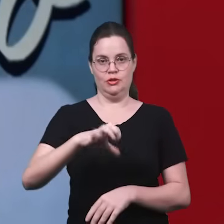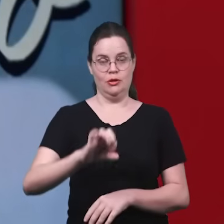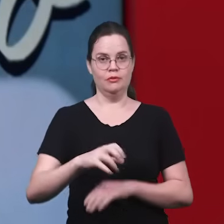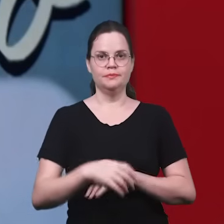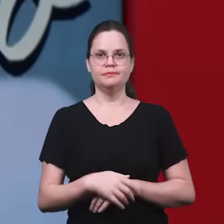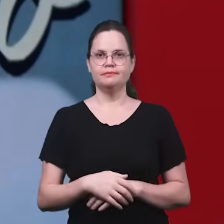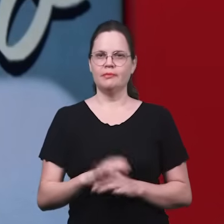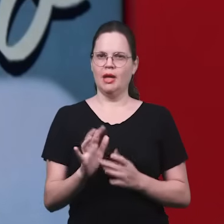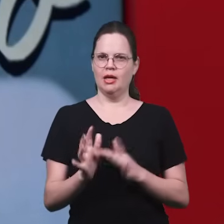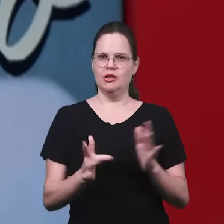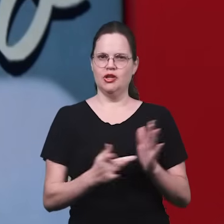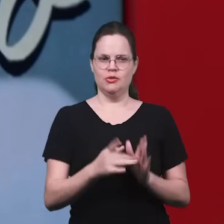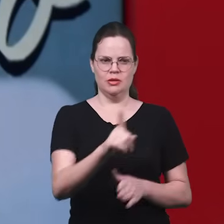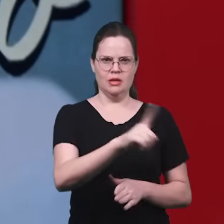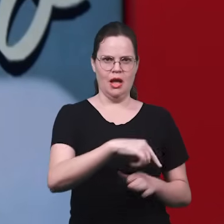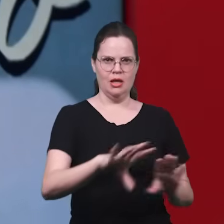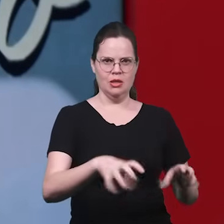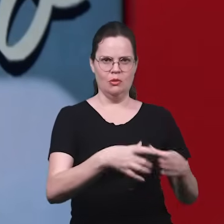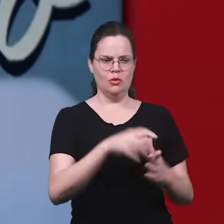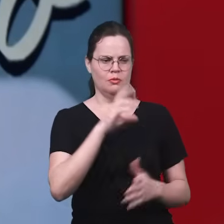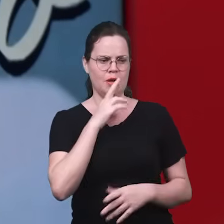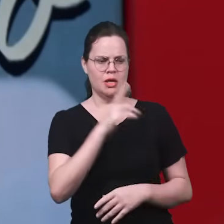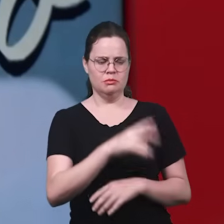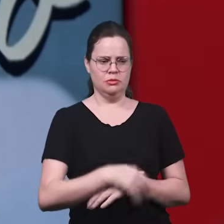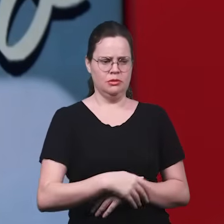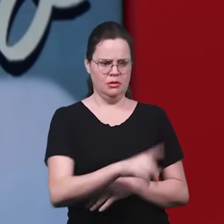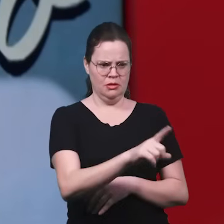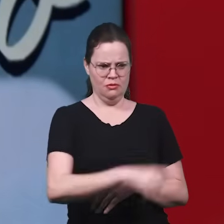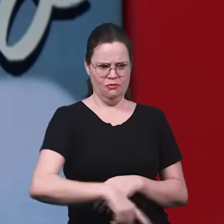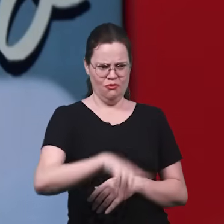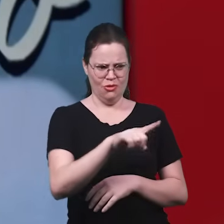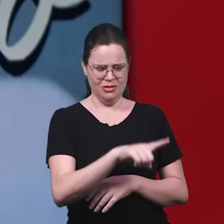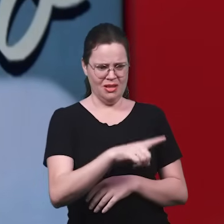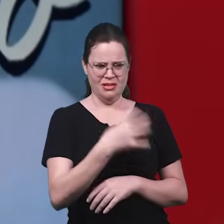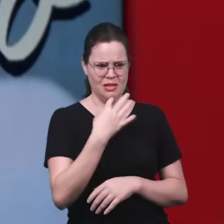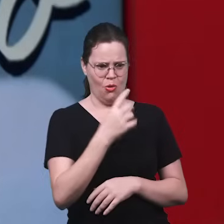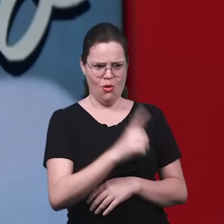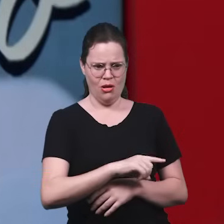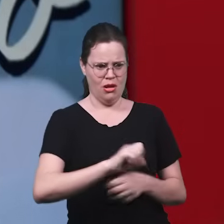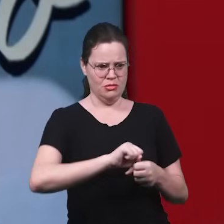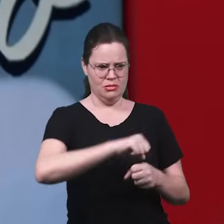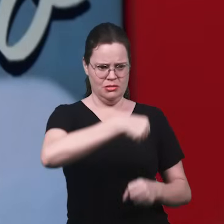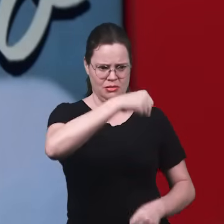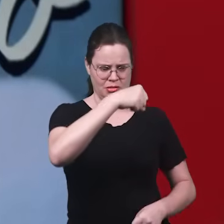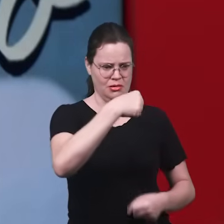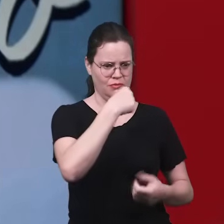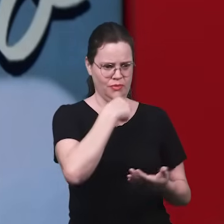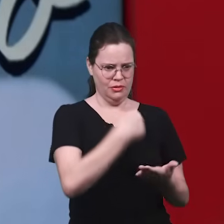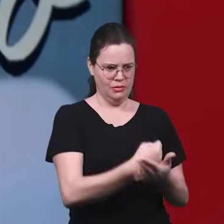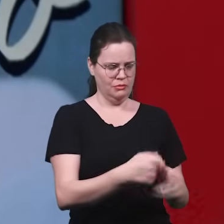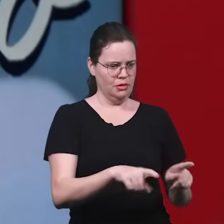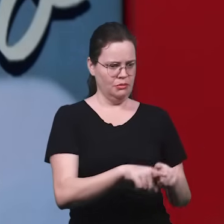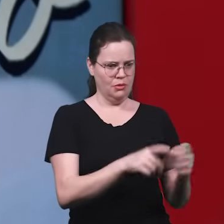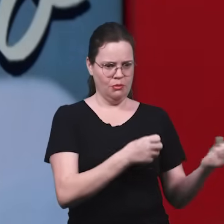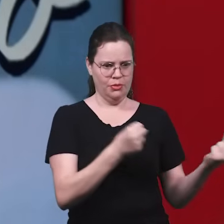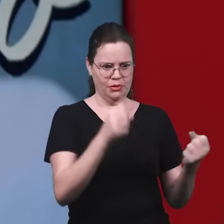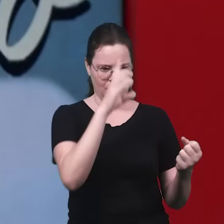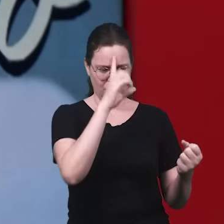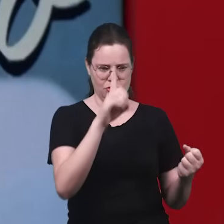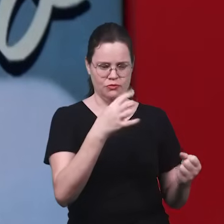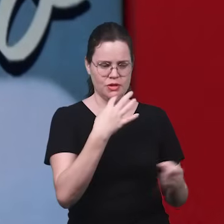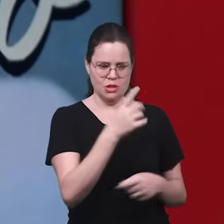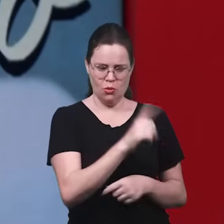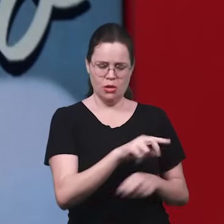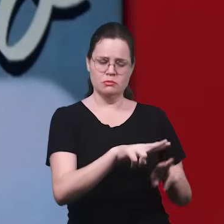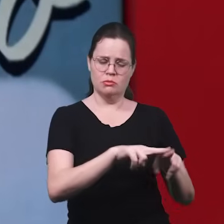Jesus, porém, respondendo, disse-lhes: errais não conhecendo as Escrituras, nem o poder de Deus. Uma palavra